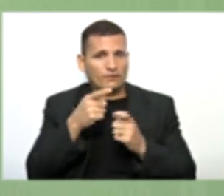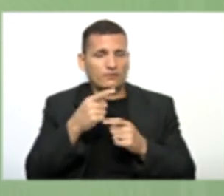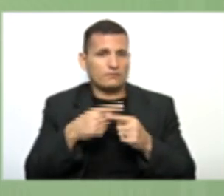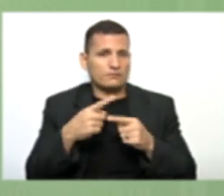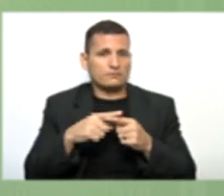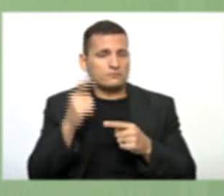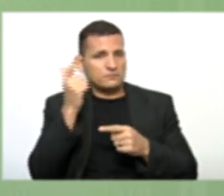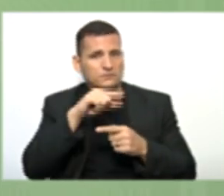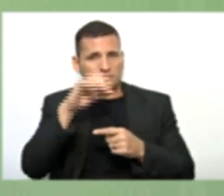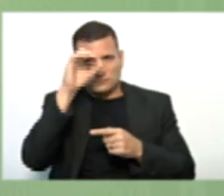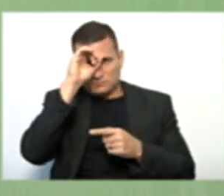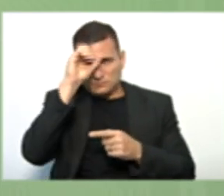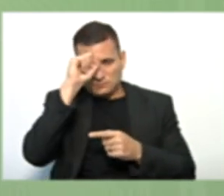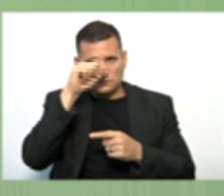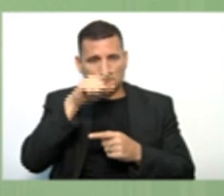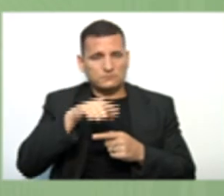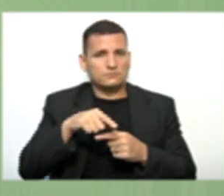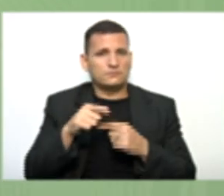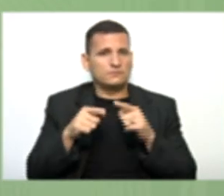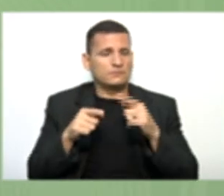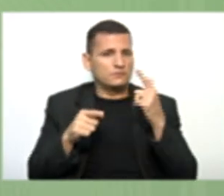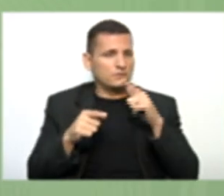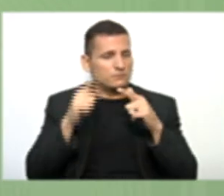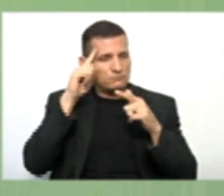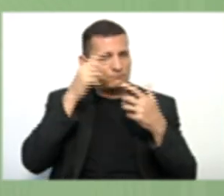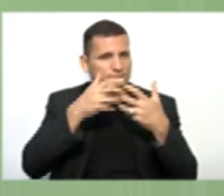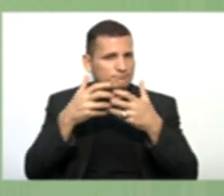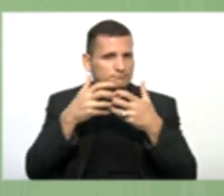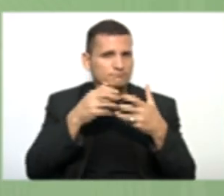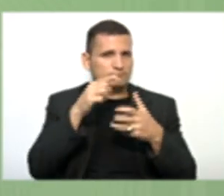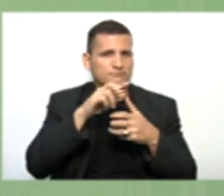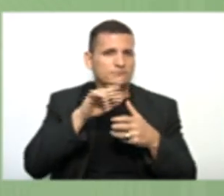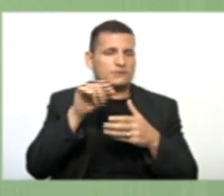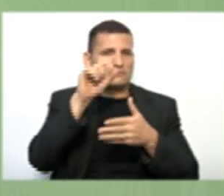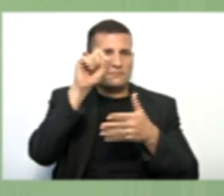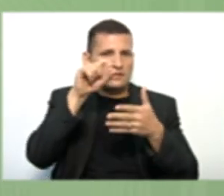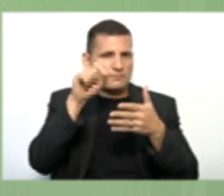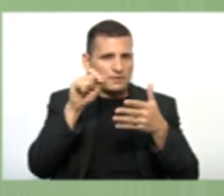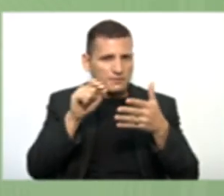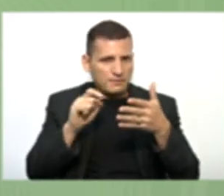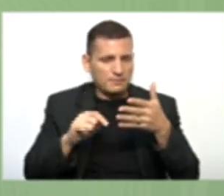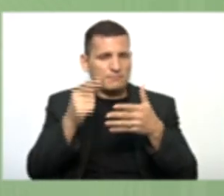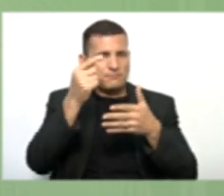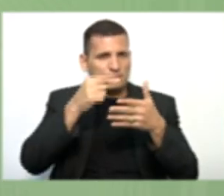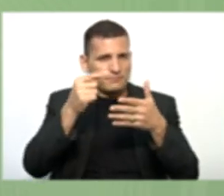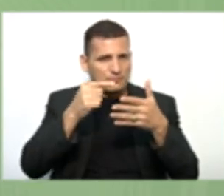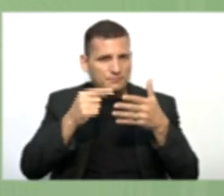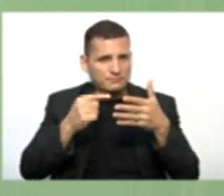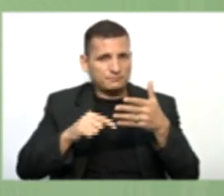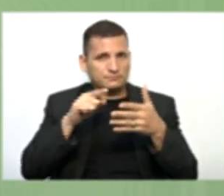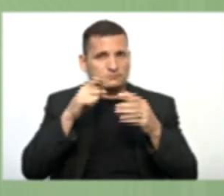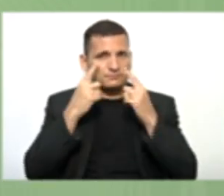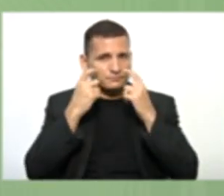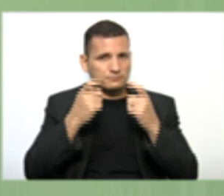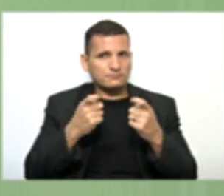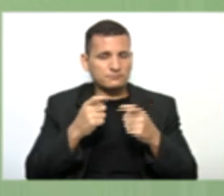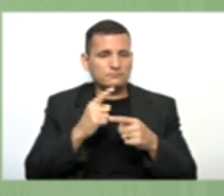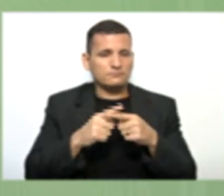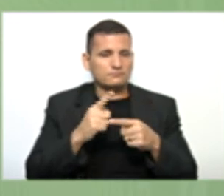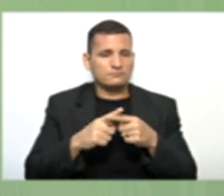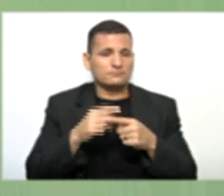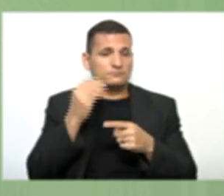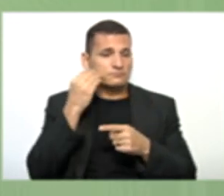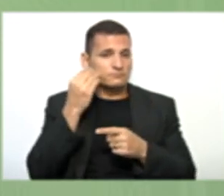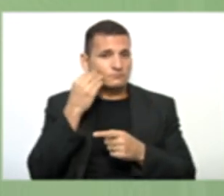consegue aprender dessa forma e você consegue raciocinar que ela vai percorrer item por item. E isso é interessante. Por quê? Verificação